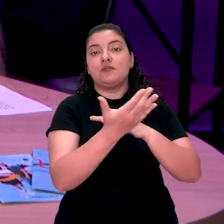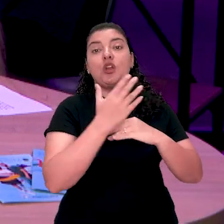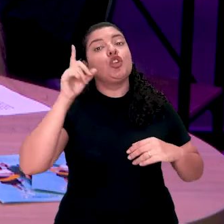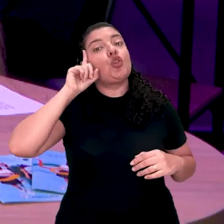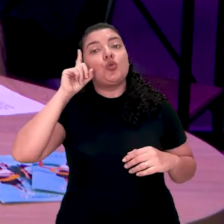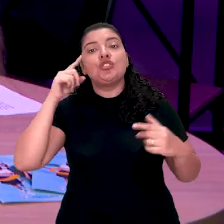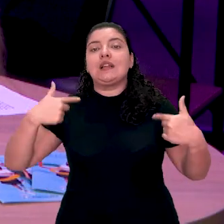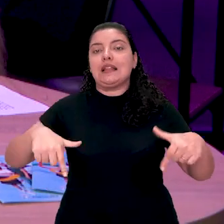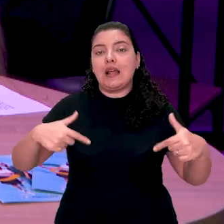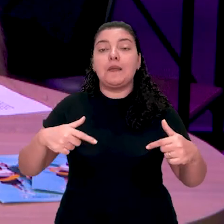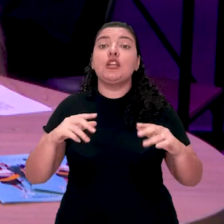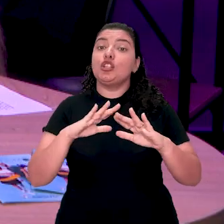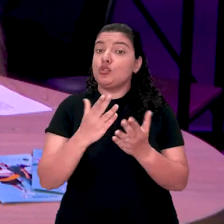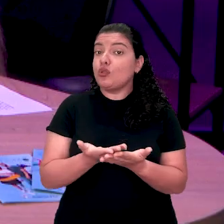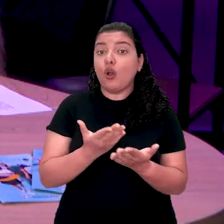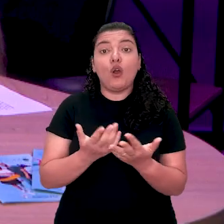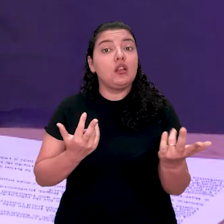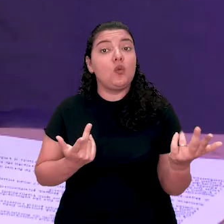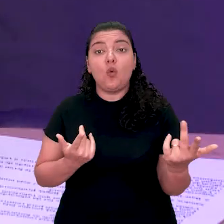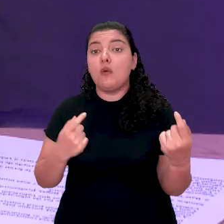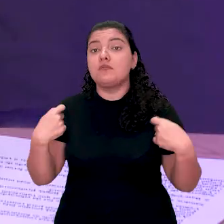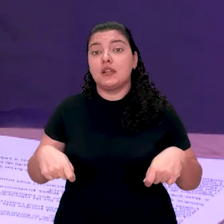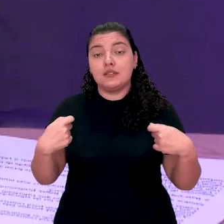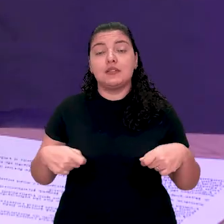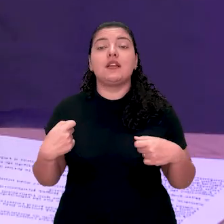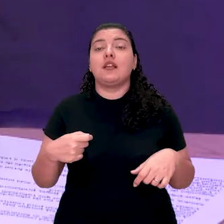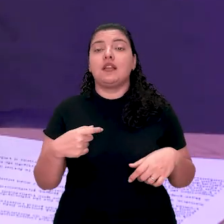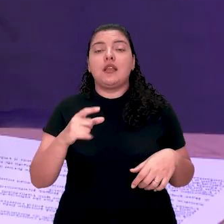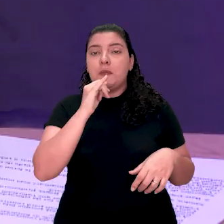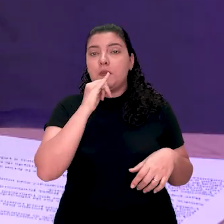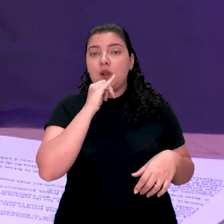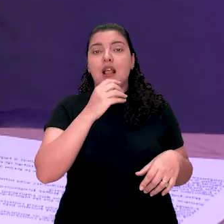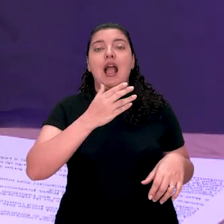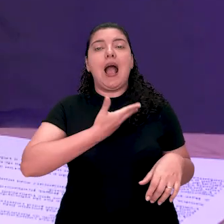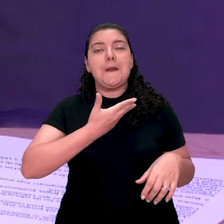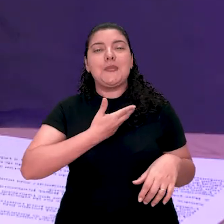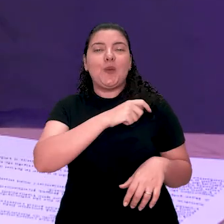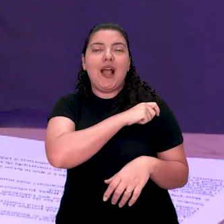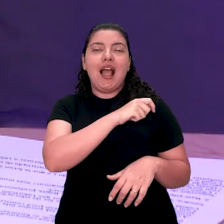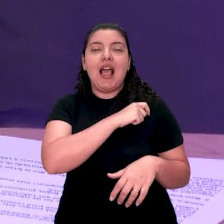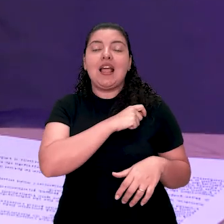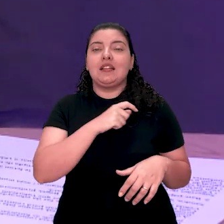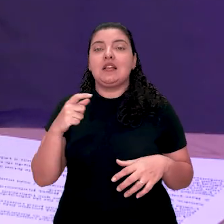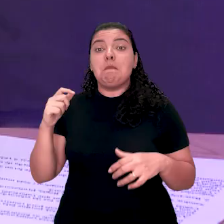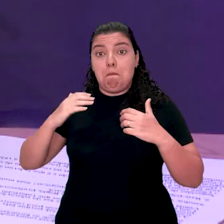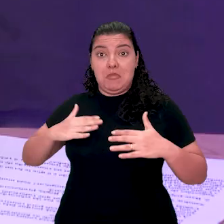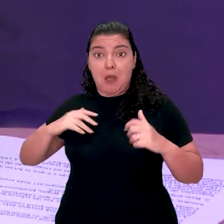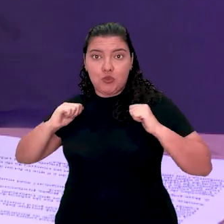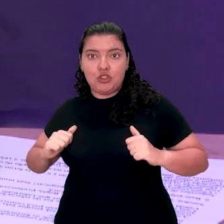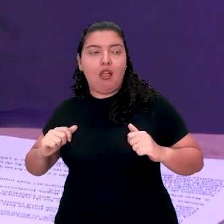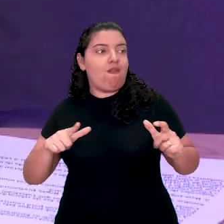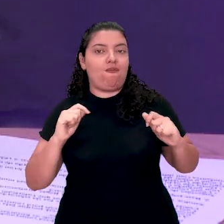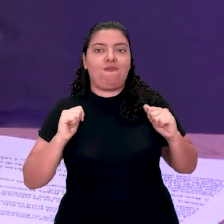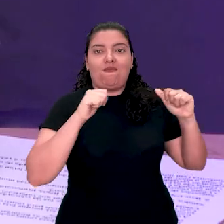dia, no trabalho. E na escola eu era muito. Porque os meninos levavam minha mochila, quando falou, abriam coisa e me carregavam. Muitas